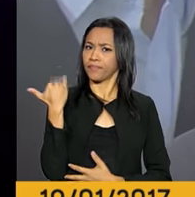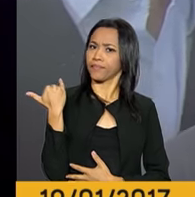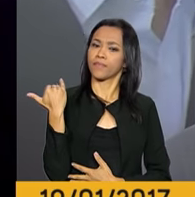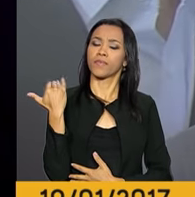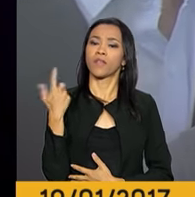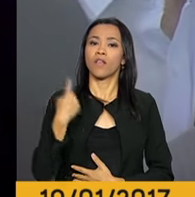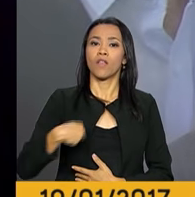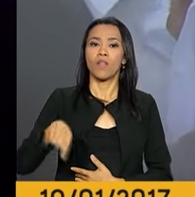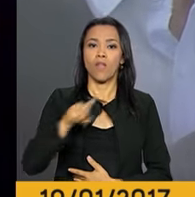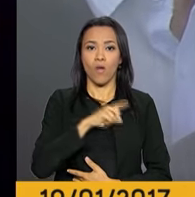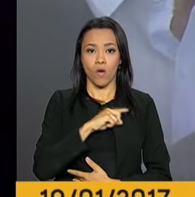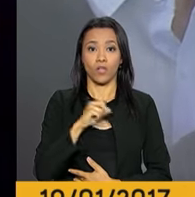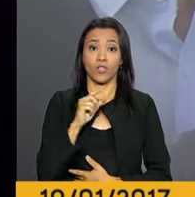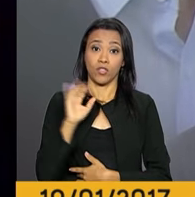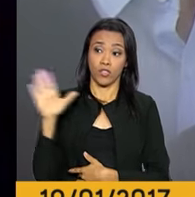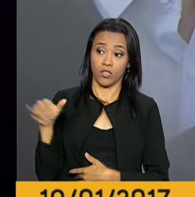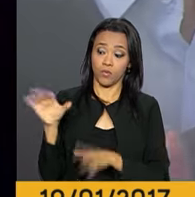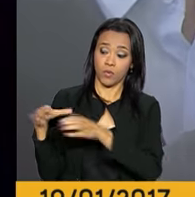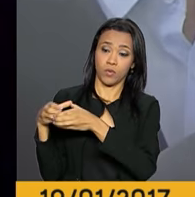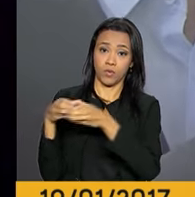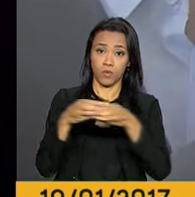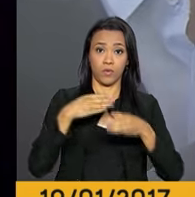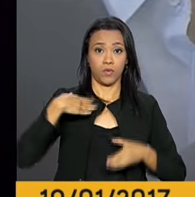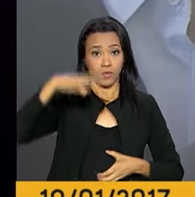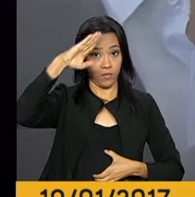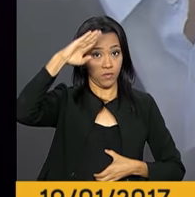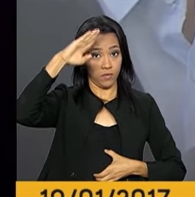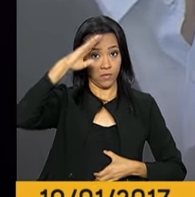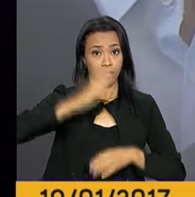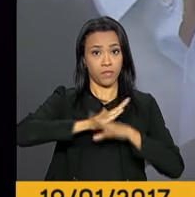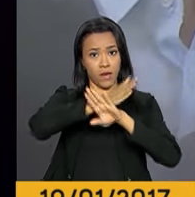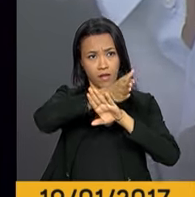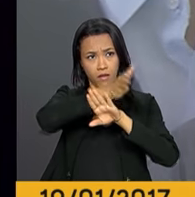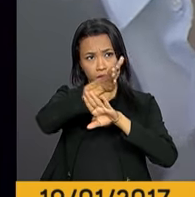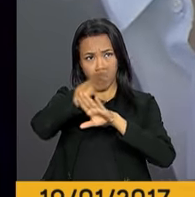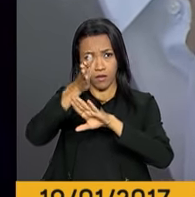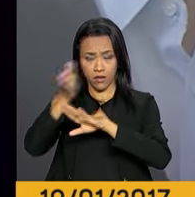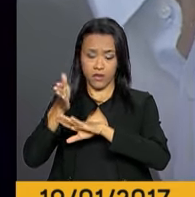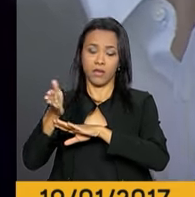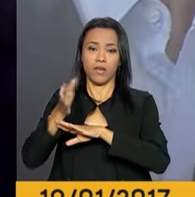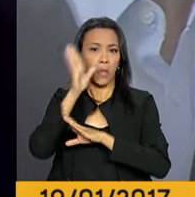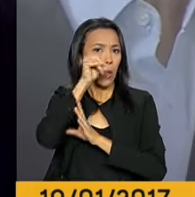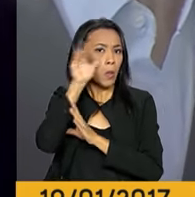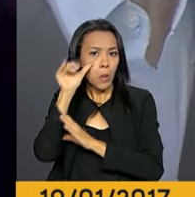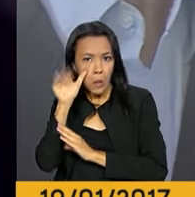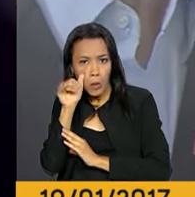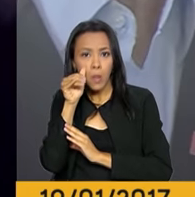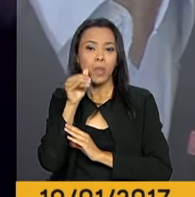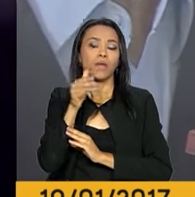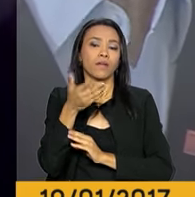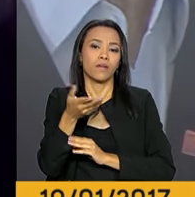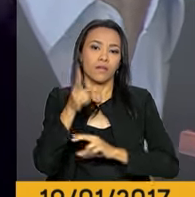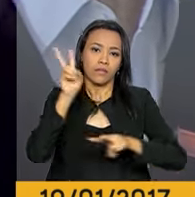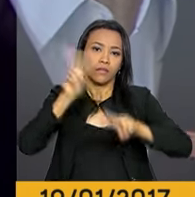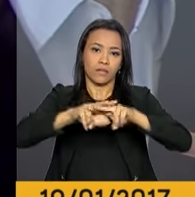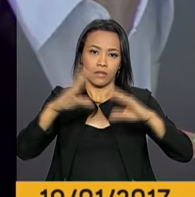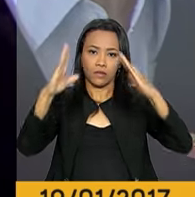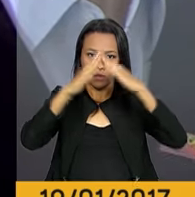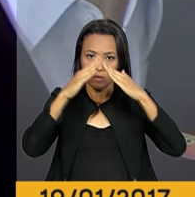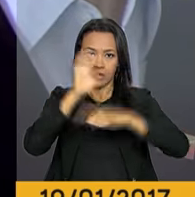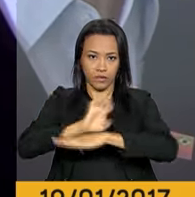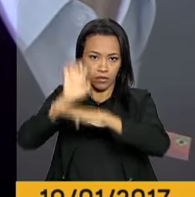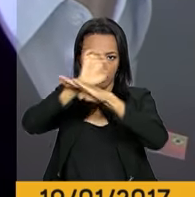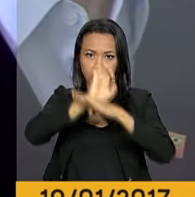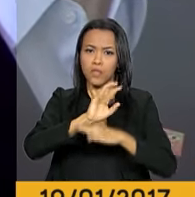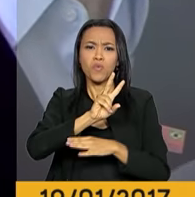até as Forças Armadas para fazer as inspeções nos presídios. É claro que elas não vão cuidar dos presos, né? Mas vão